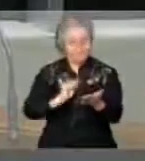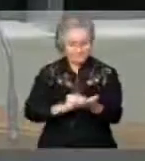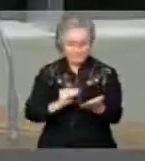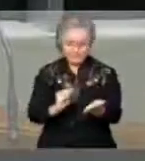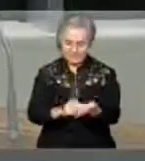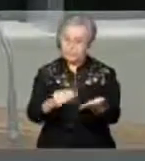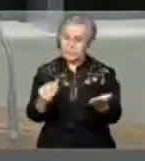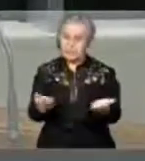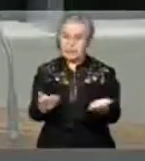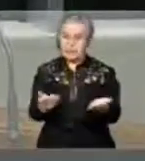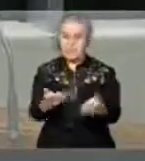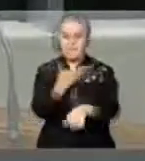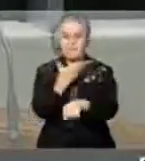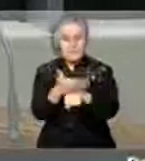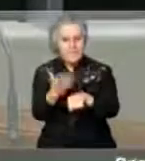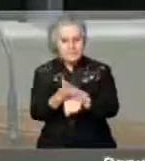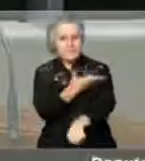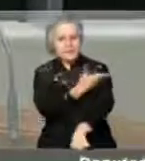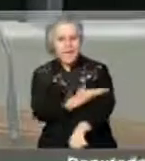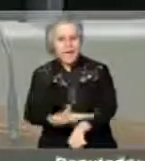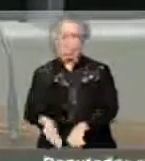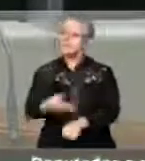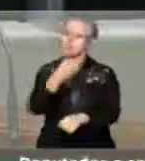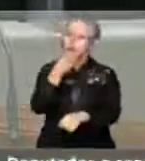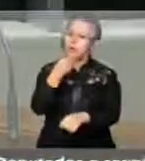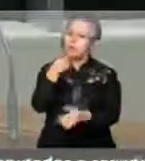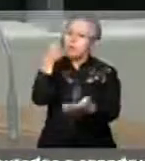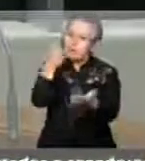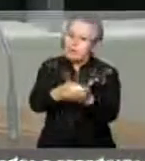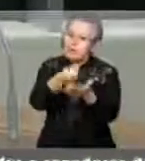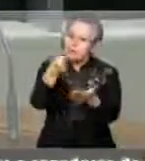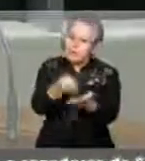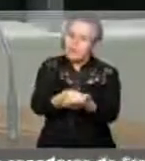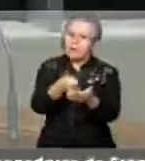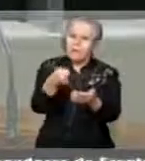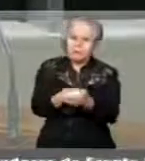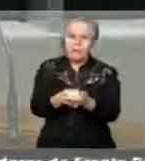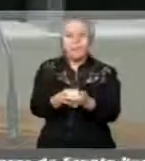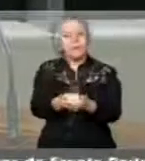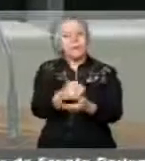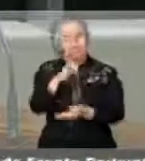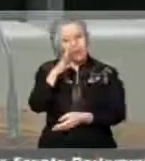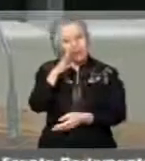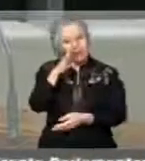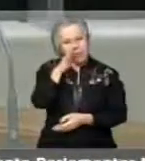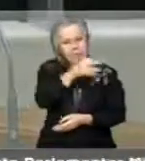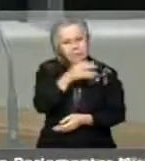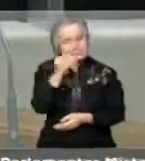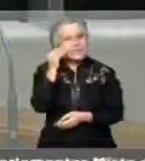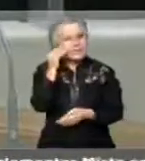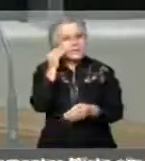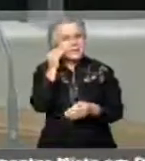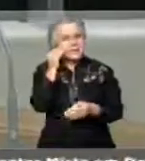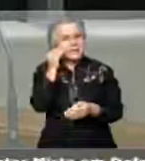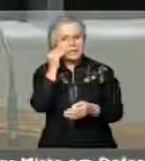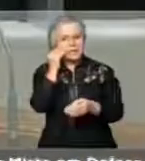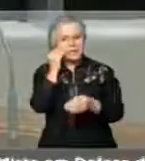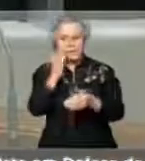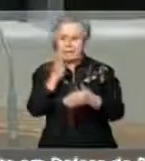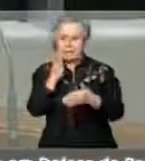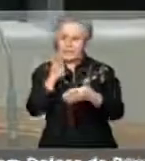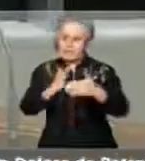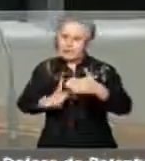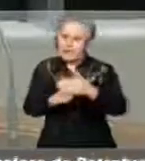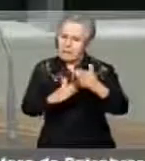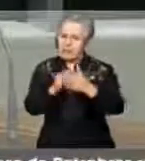a mentalidade e a prática de anos de machismo insistem em tentar barrar o destaque feminino, seja por meio